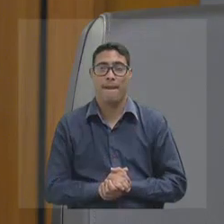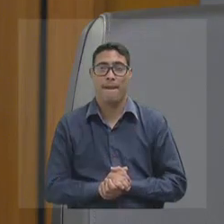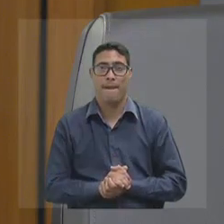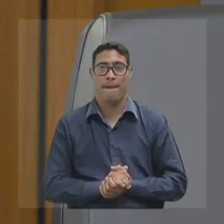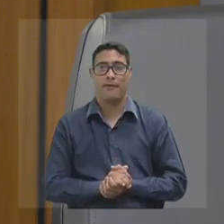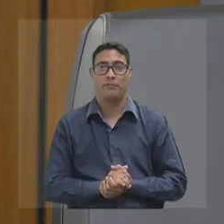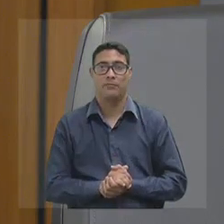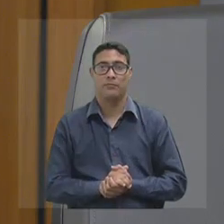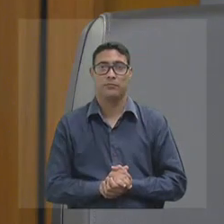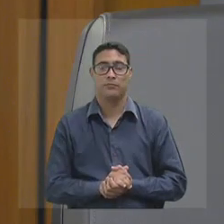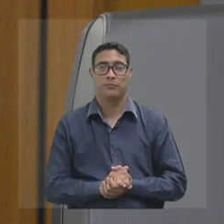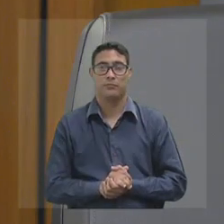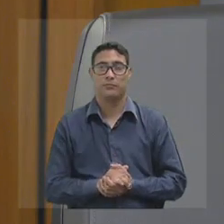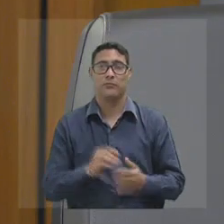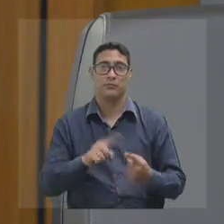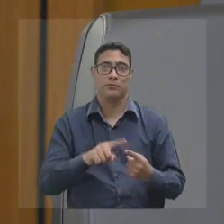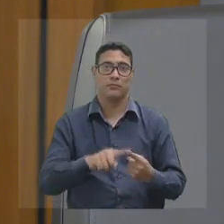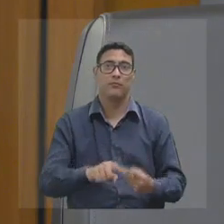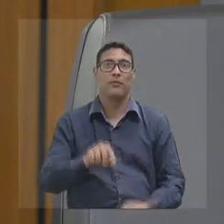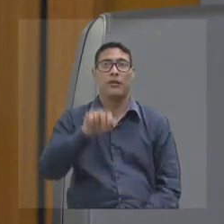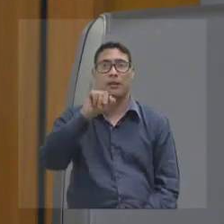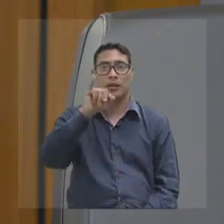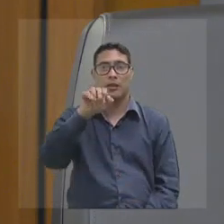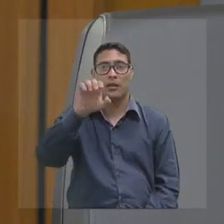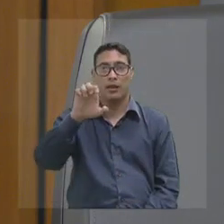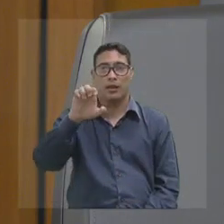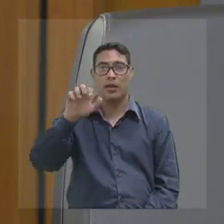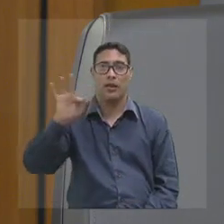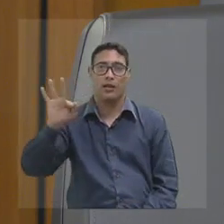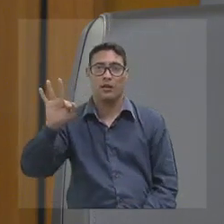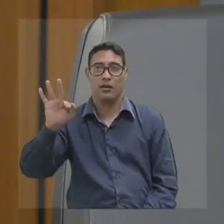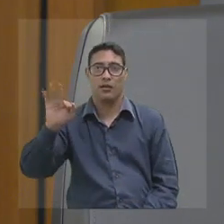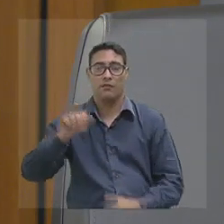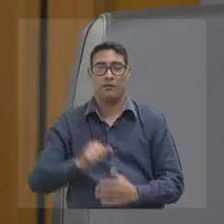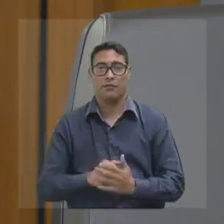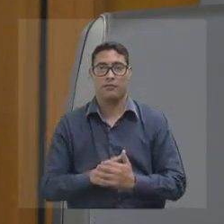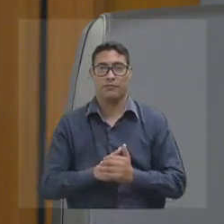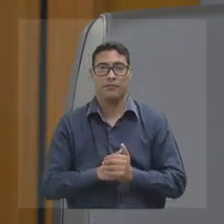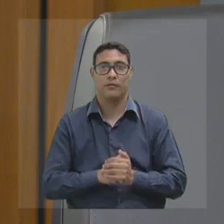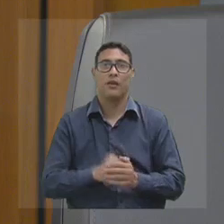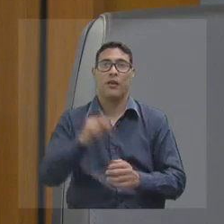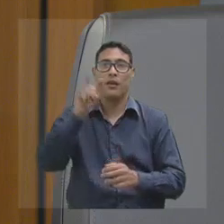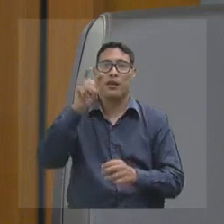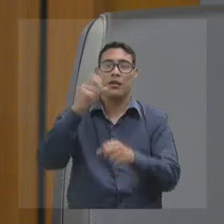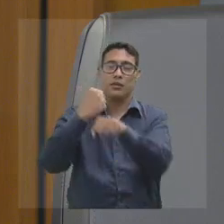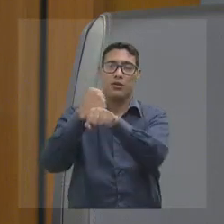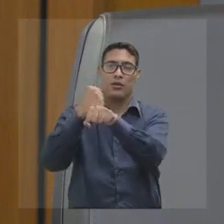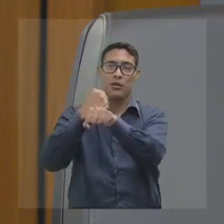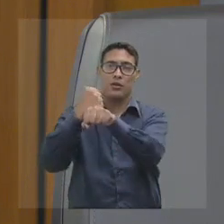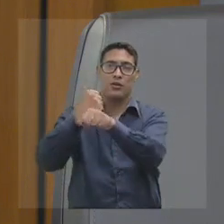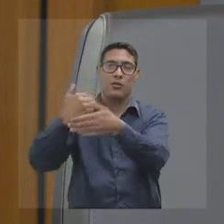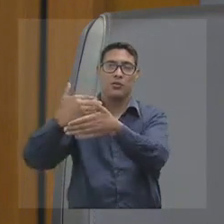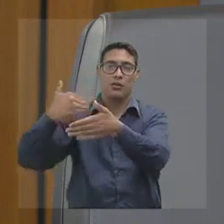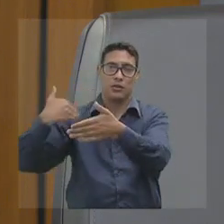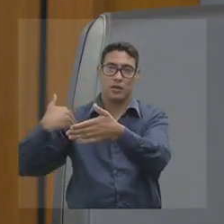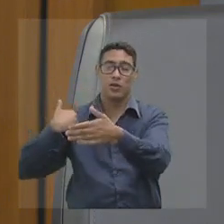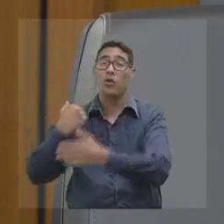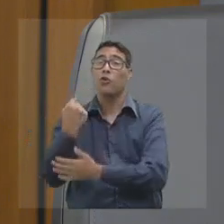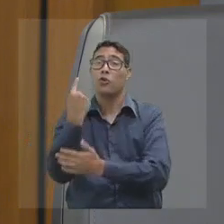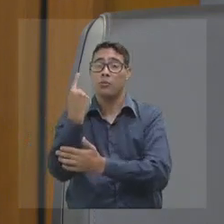tem a ver com o ief há cinco anos atrás o primeiro fiscaliza desta